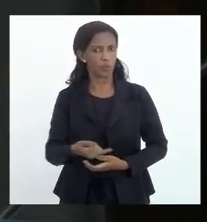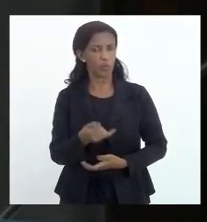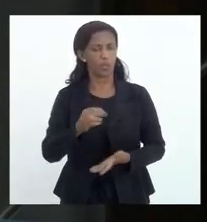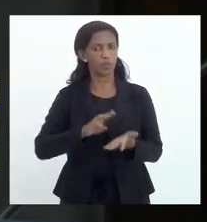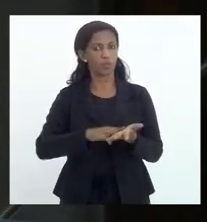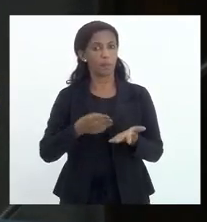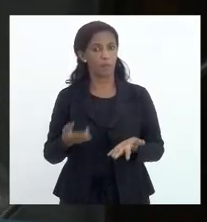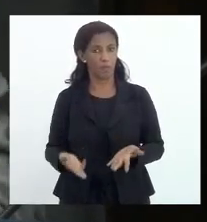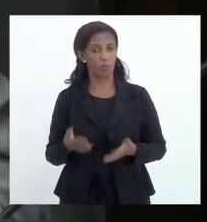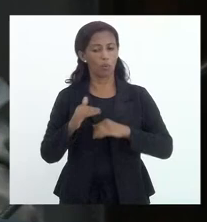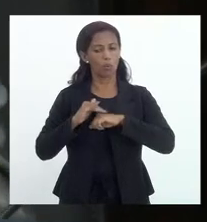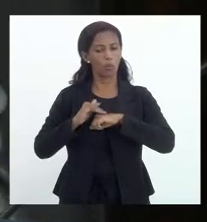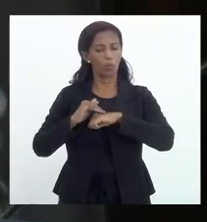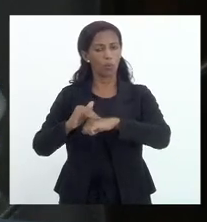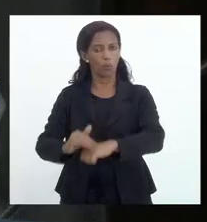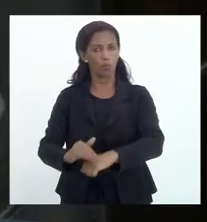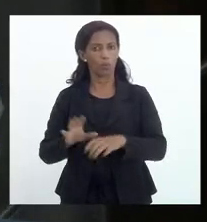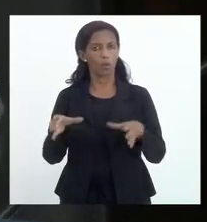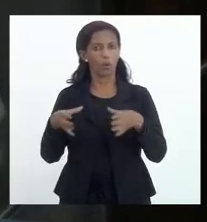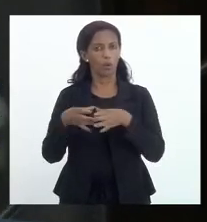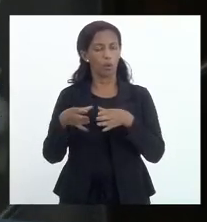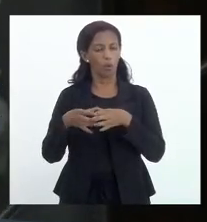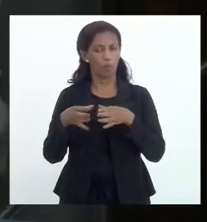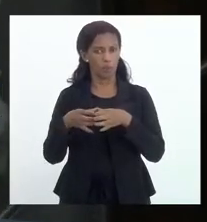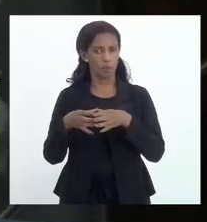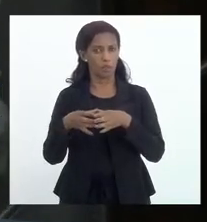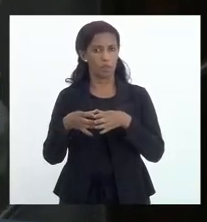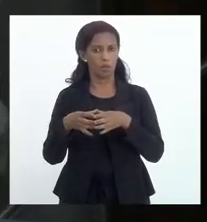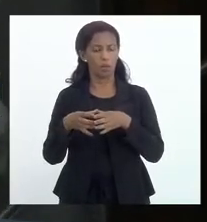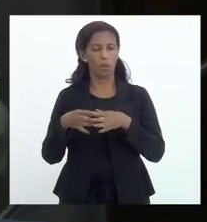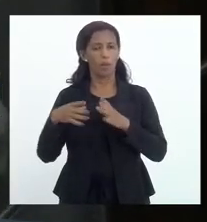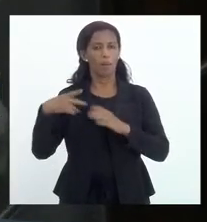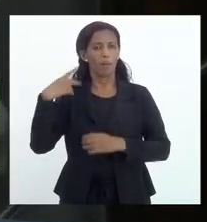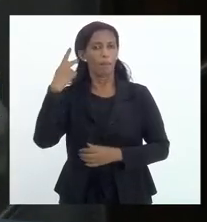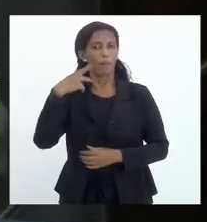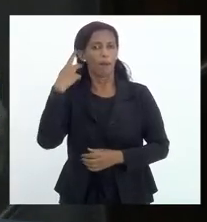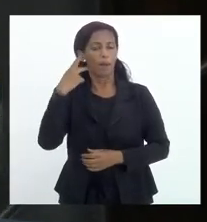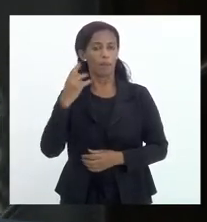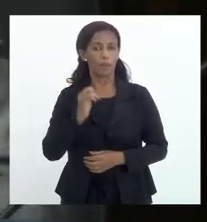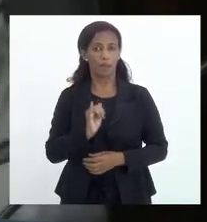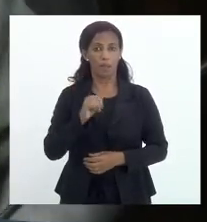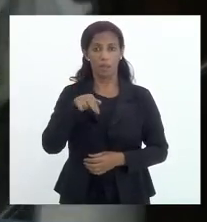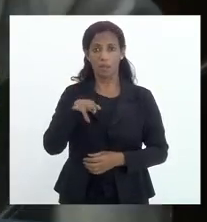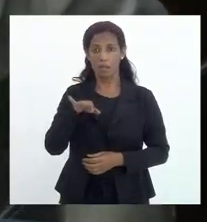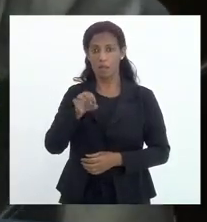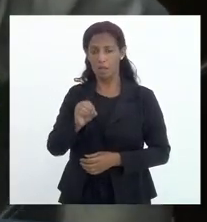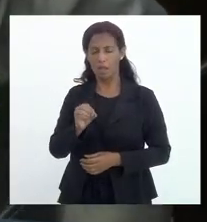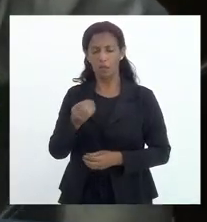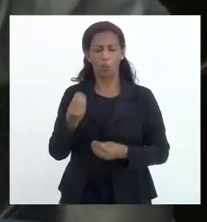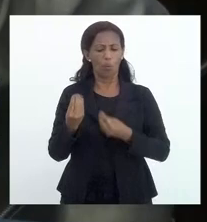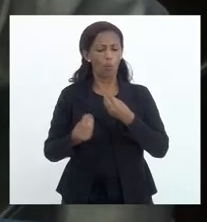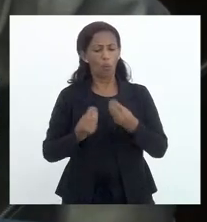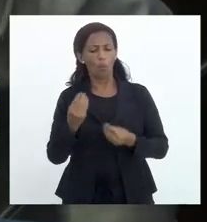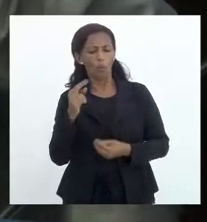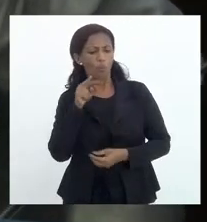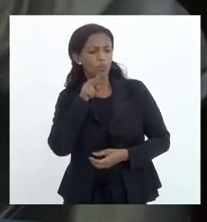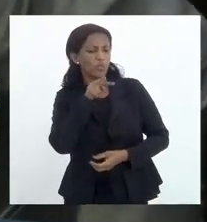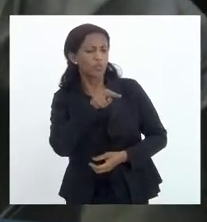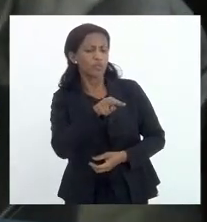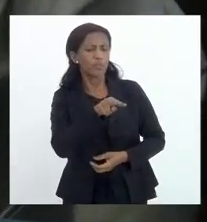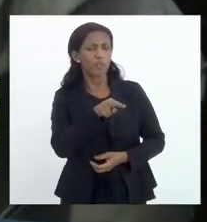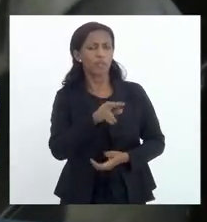membros da Comissão Parlamentar de Inquérito sobre como a gente enxerga essa